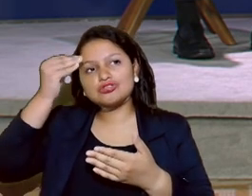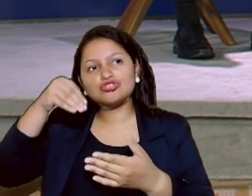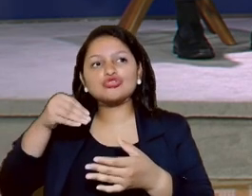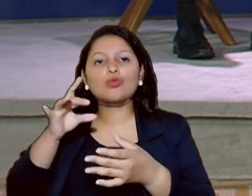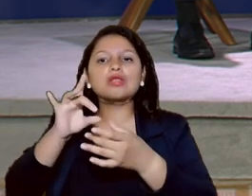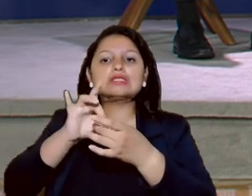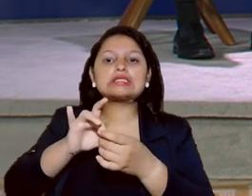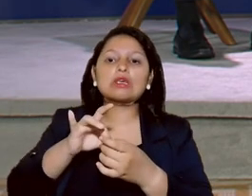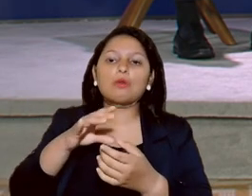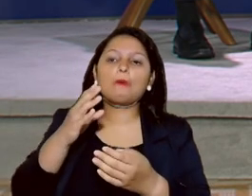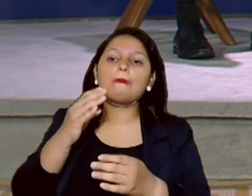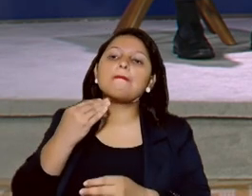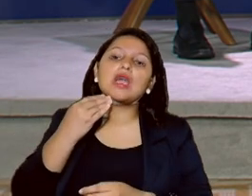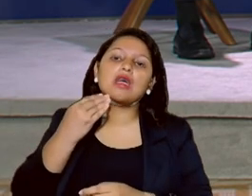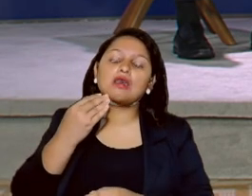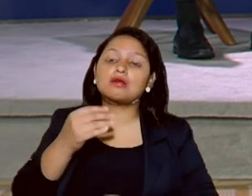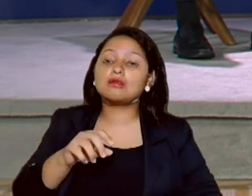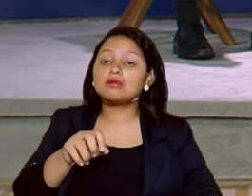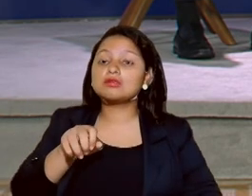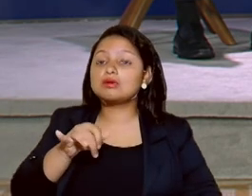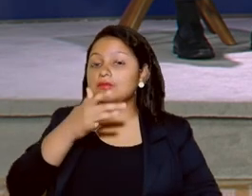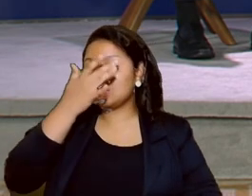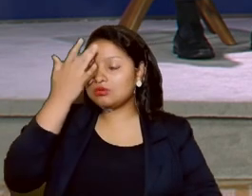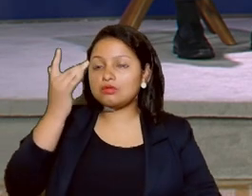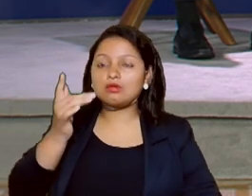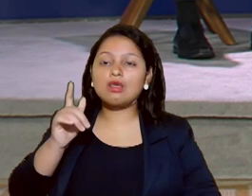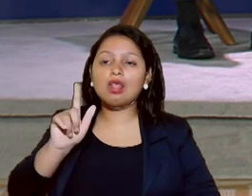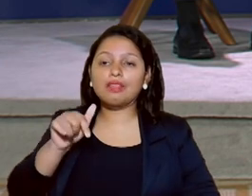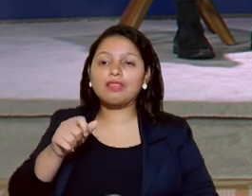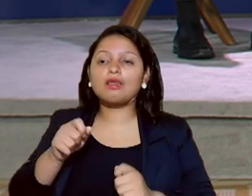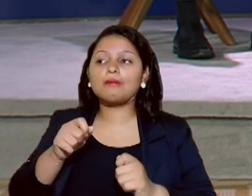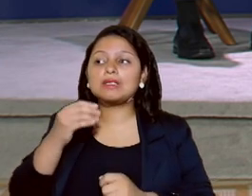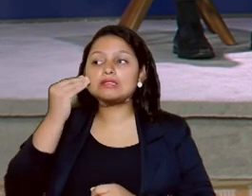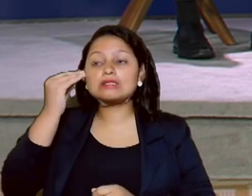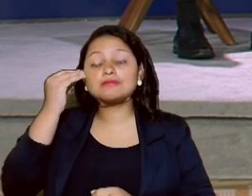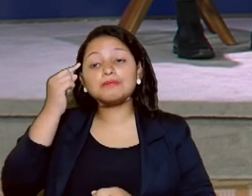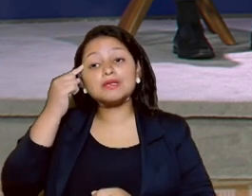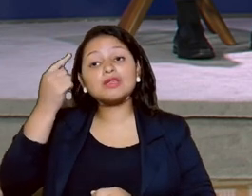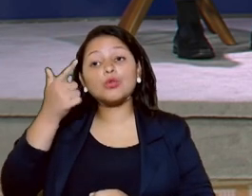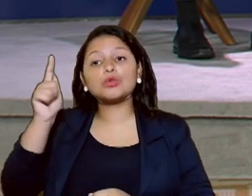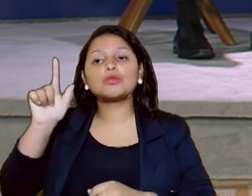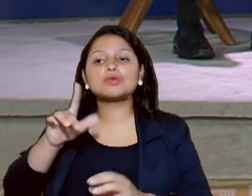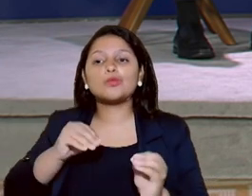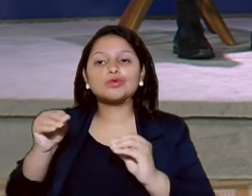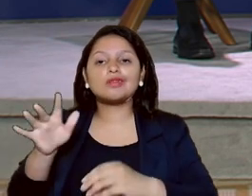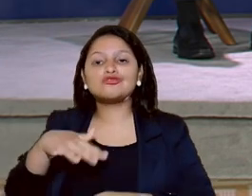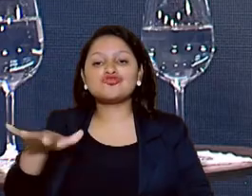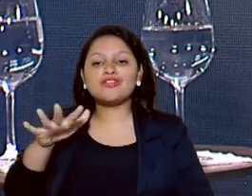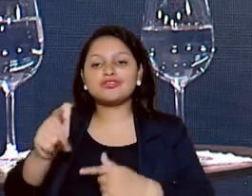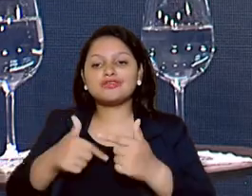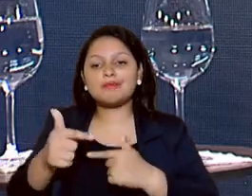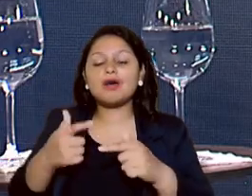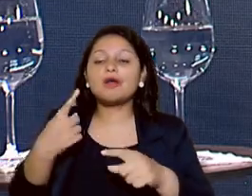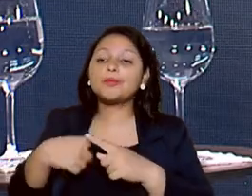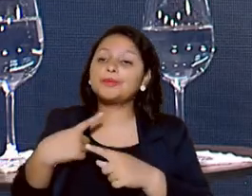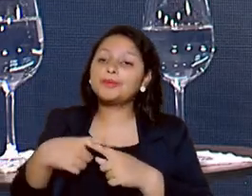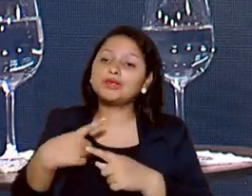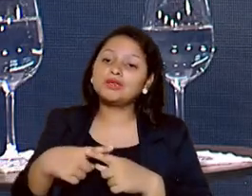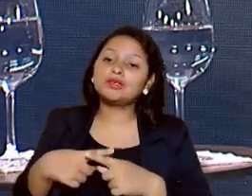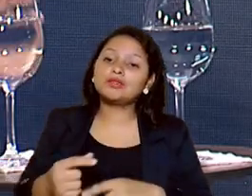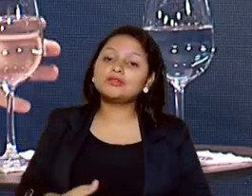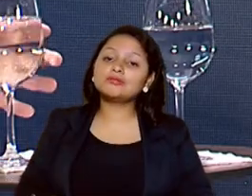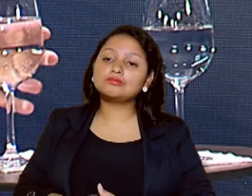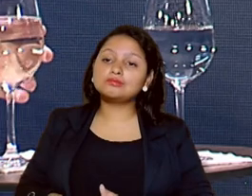se o cargo da pessoa é esse ele já pode pensar em outra coisa a fazer na vida porque muitas coisas